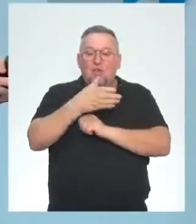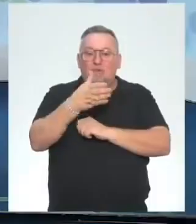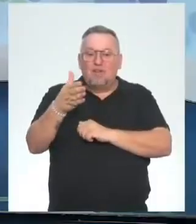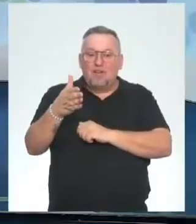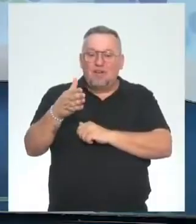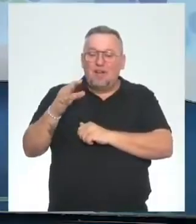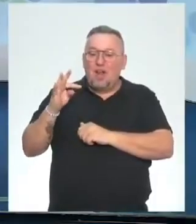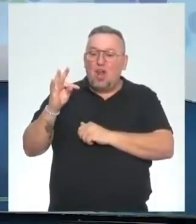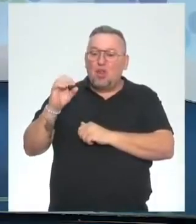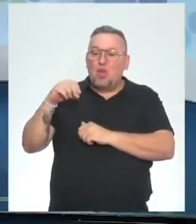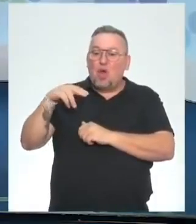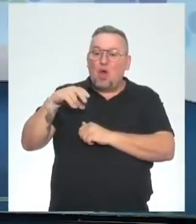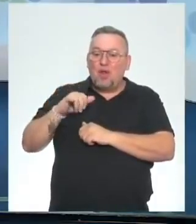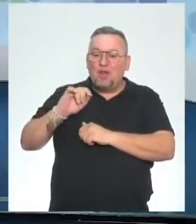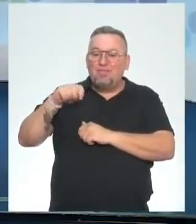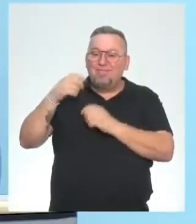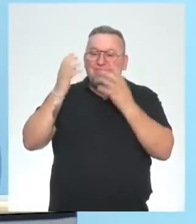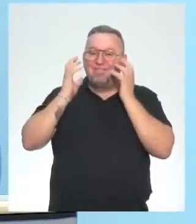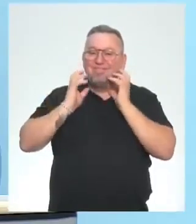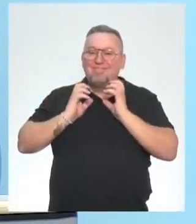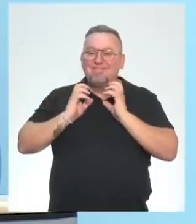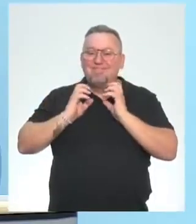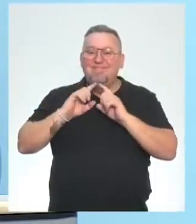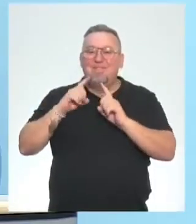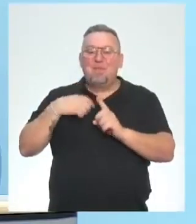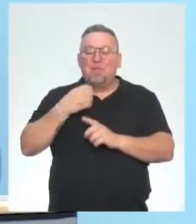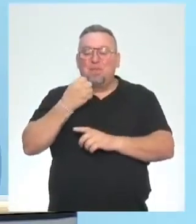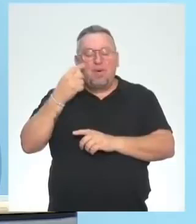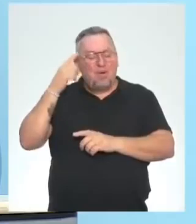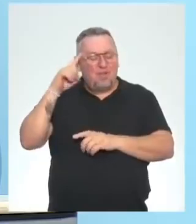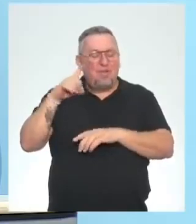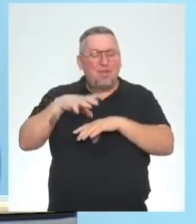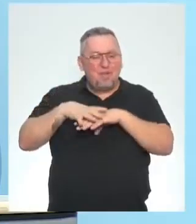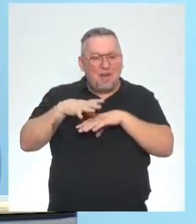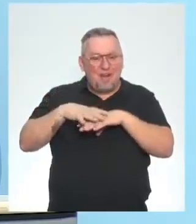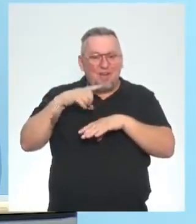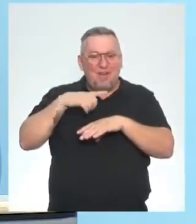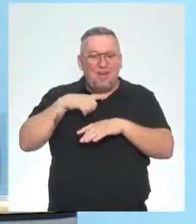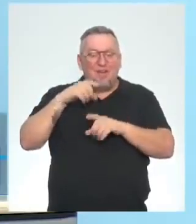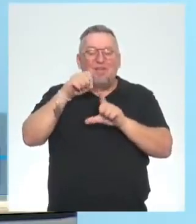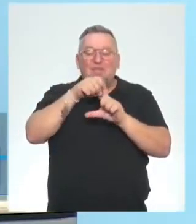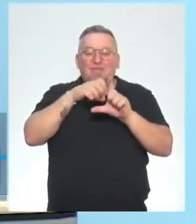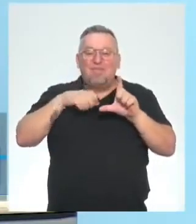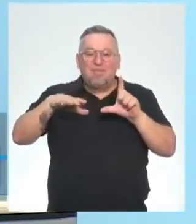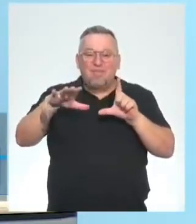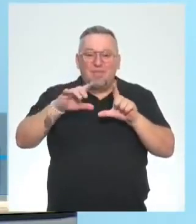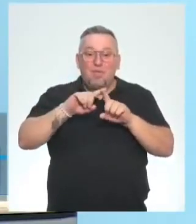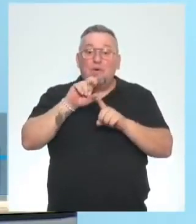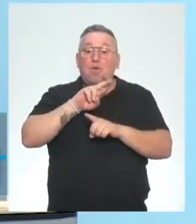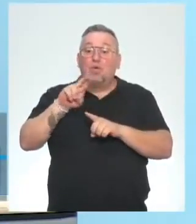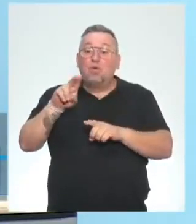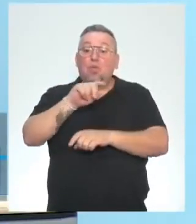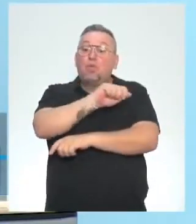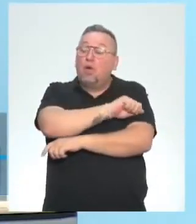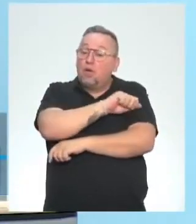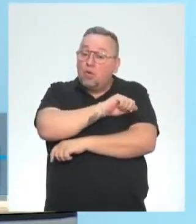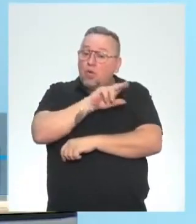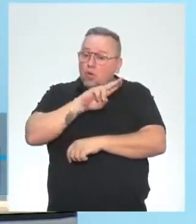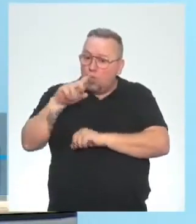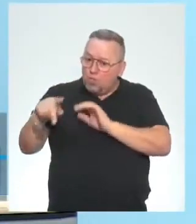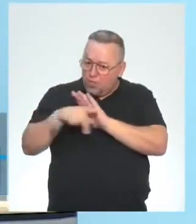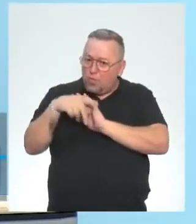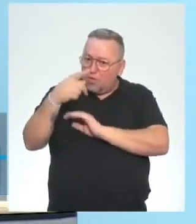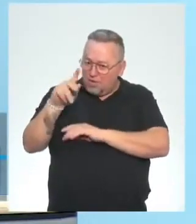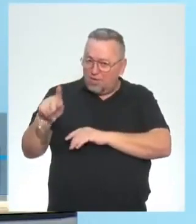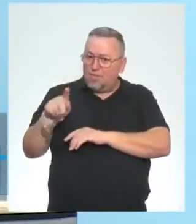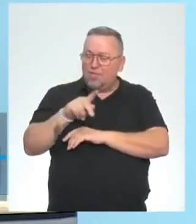comentando. Professor Tony. Sou eu, professor Tony, de matemática. Hoje eu serei o seu porta-voz. Manda o nome do aluno, o seu nome também, professor.